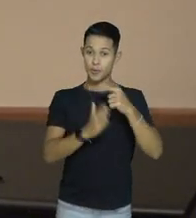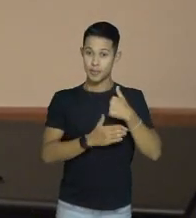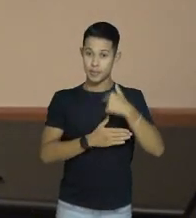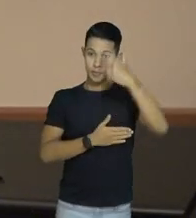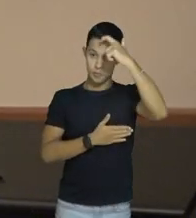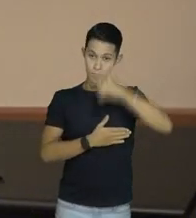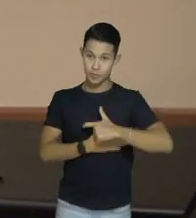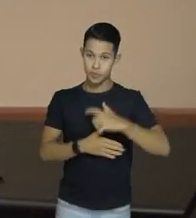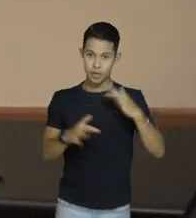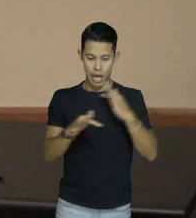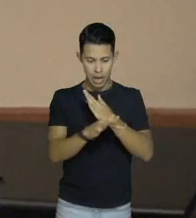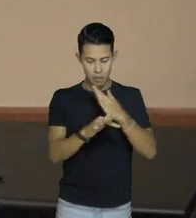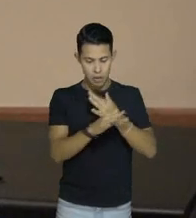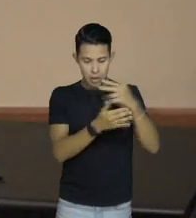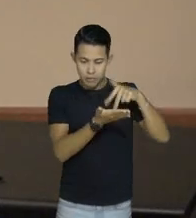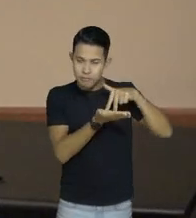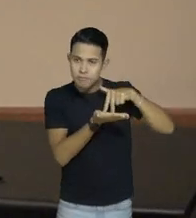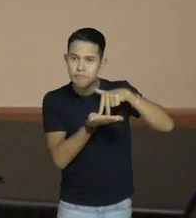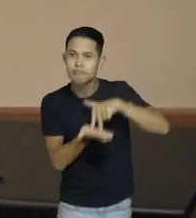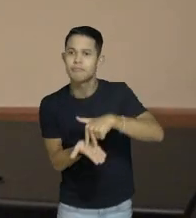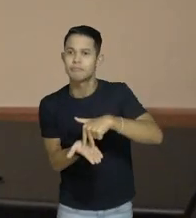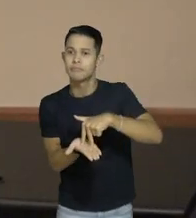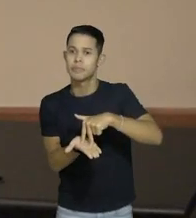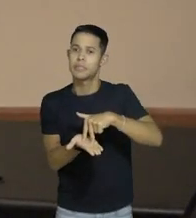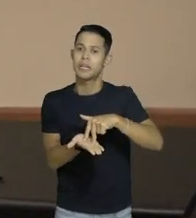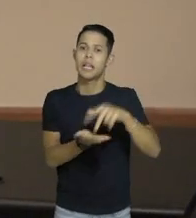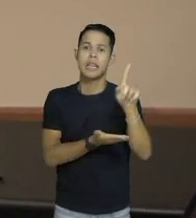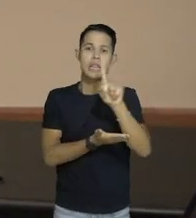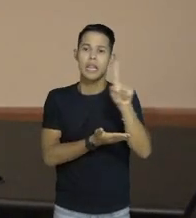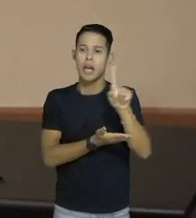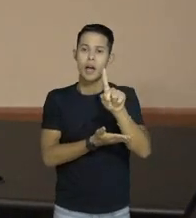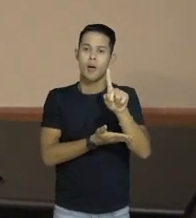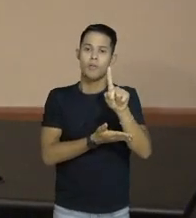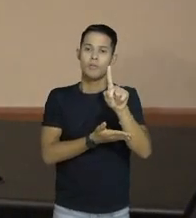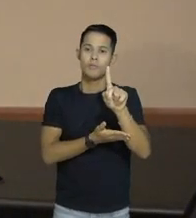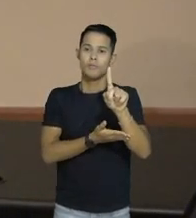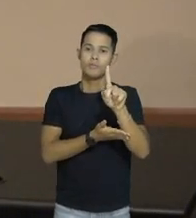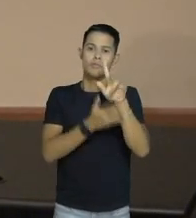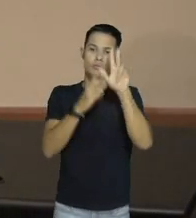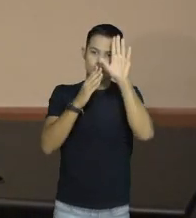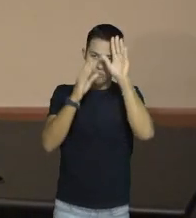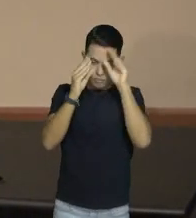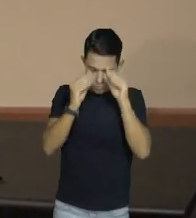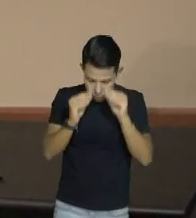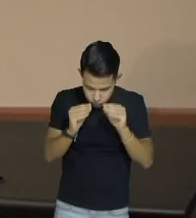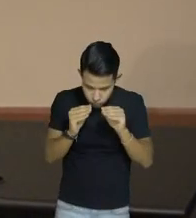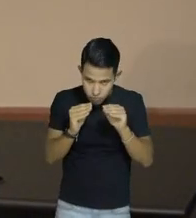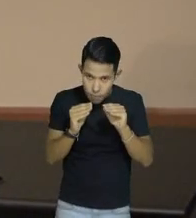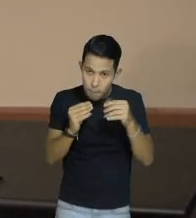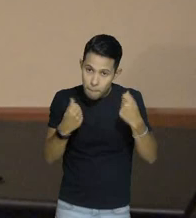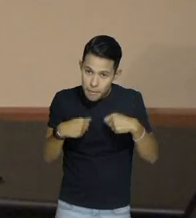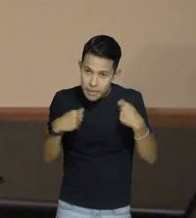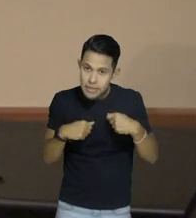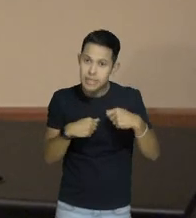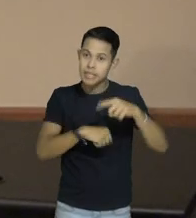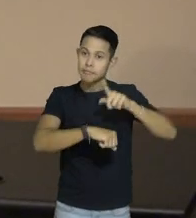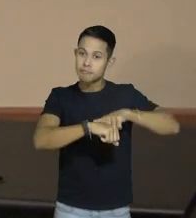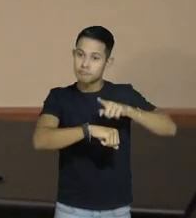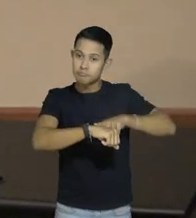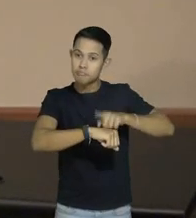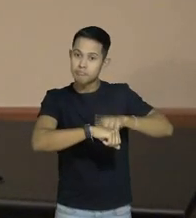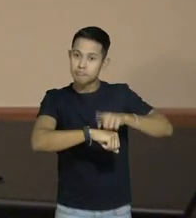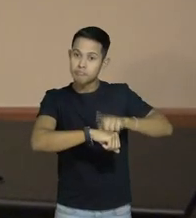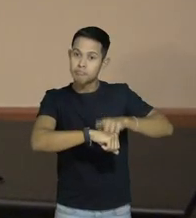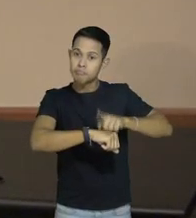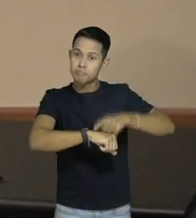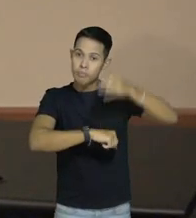se mantendo em projeção, para não deixar apagar, preciso que o tempo inteiro alguém esteja abastecendo